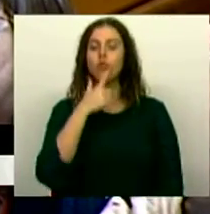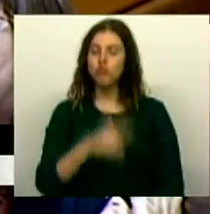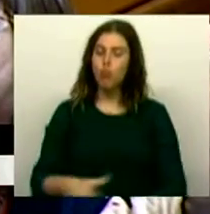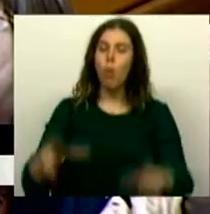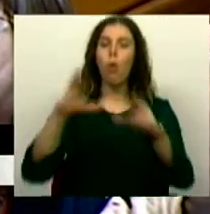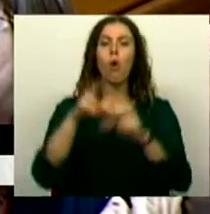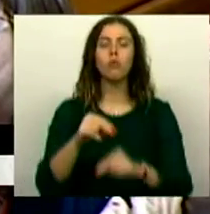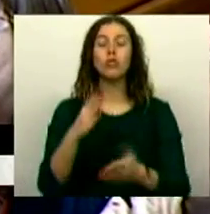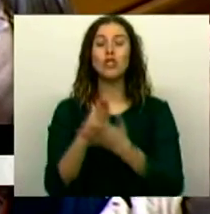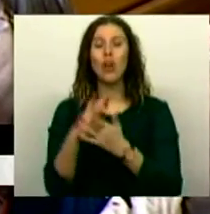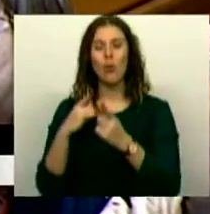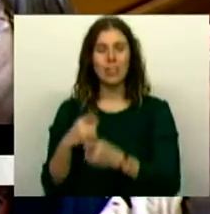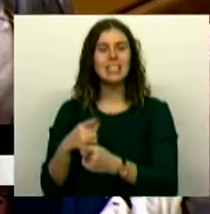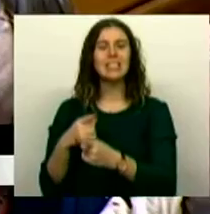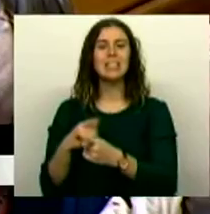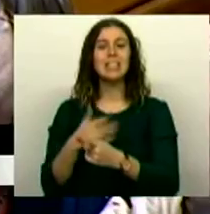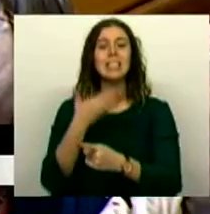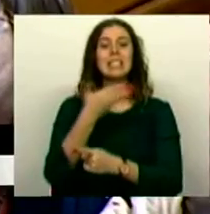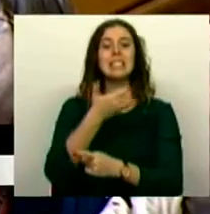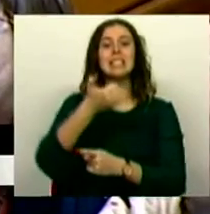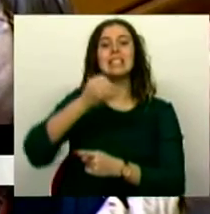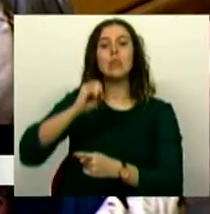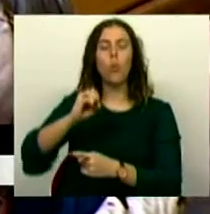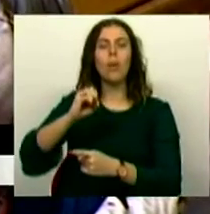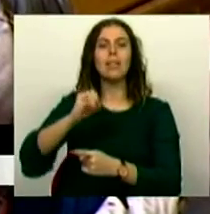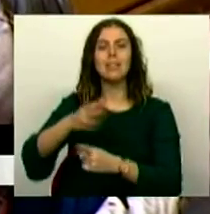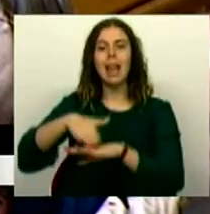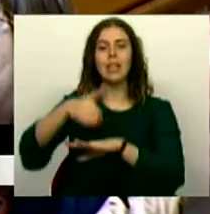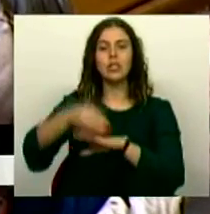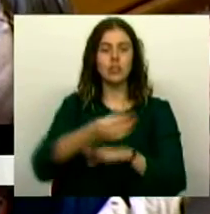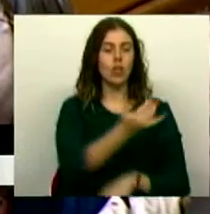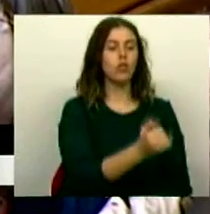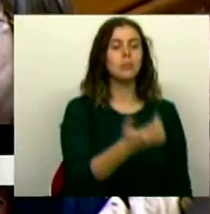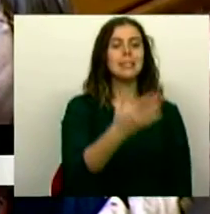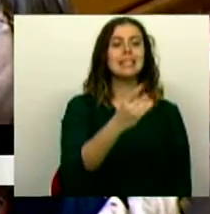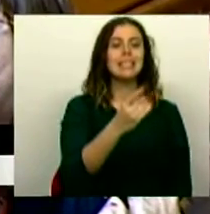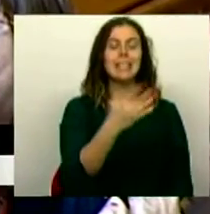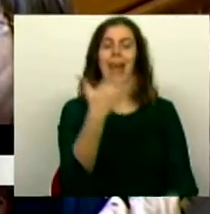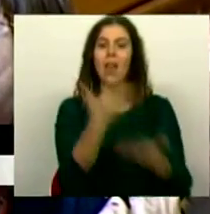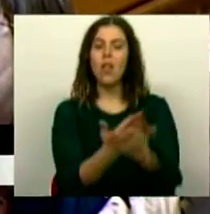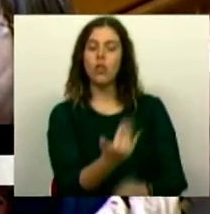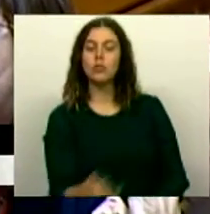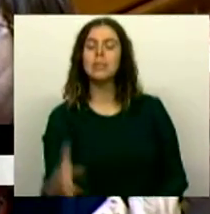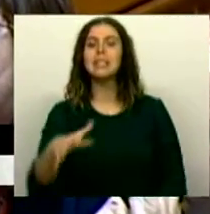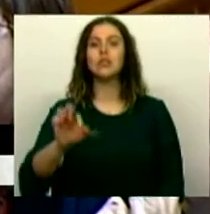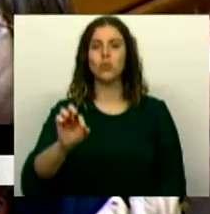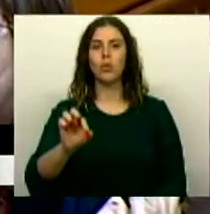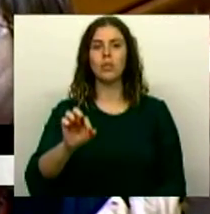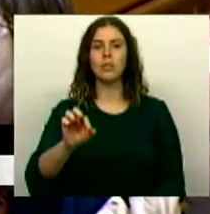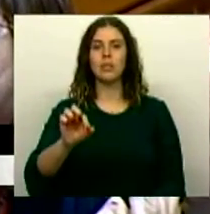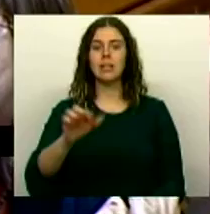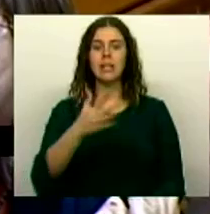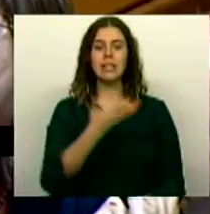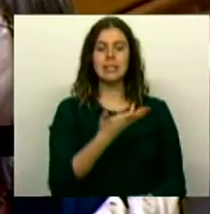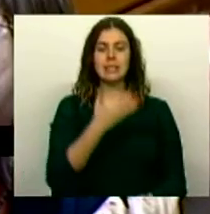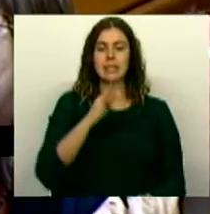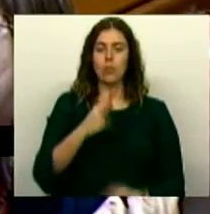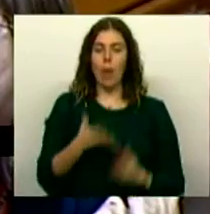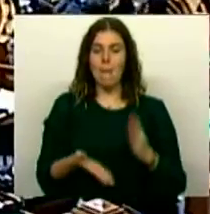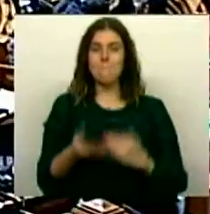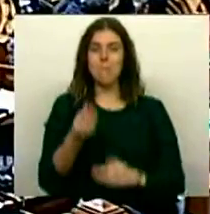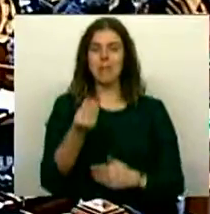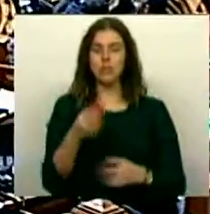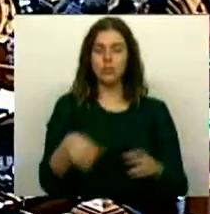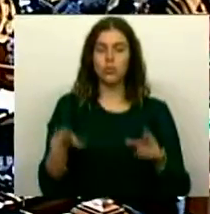inovadores, e só esses são mais 150 entre 2016 e 2018 e mais 74